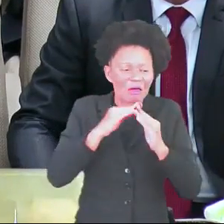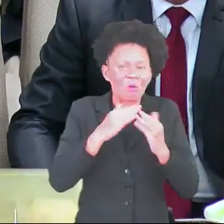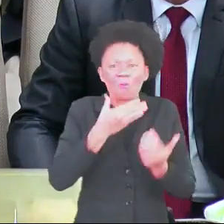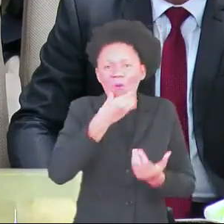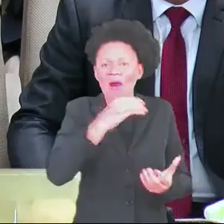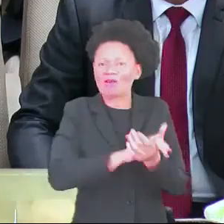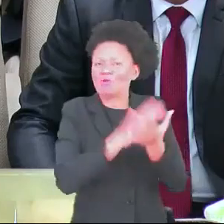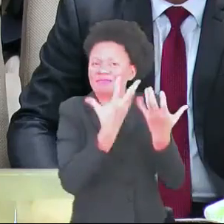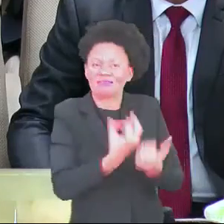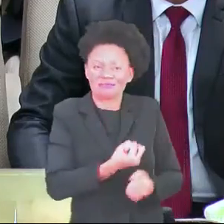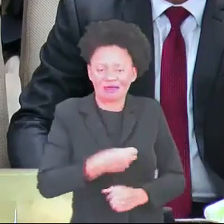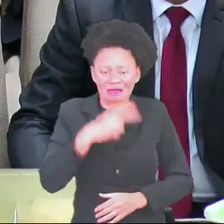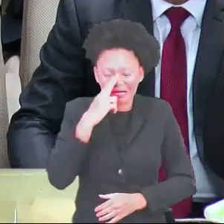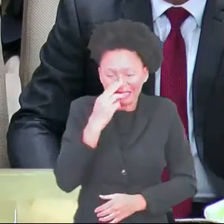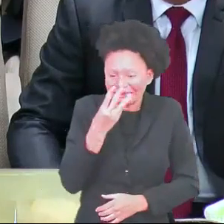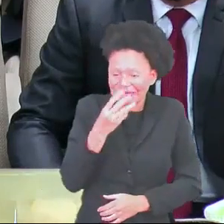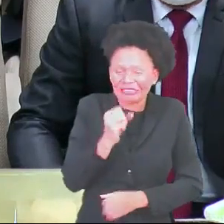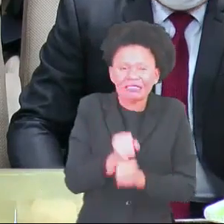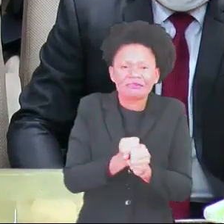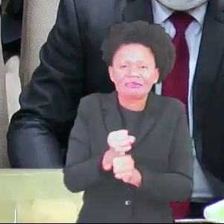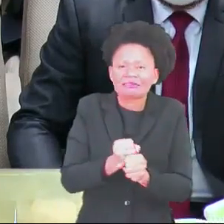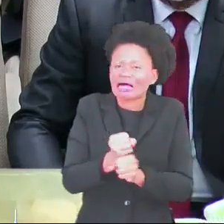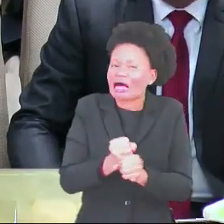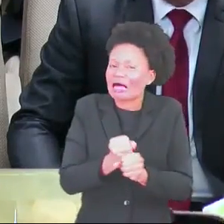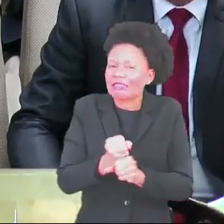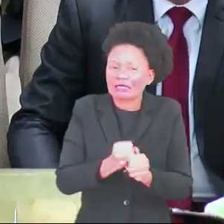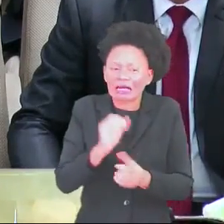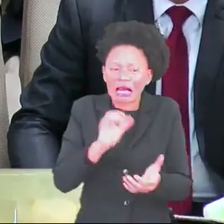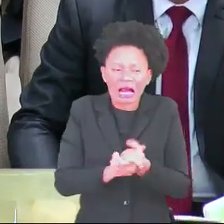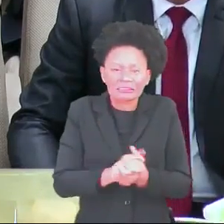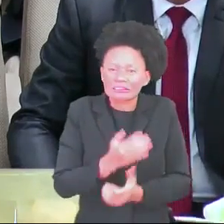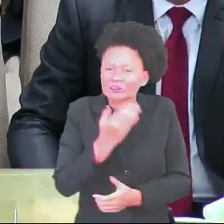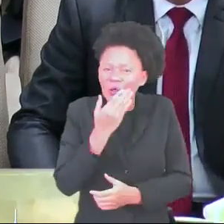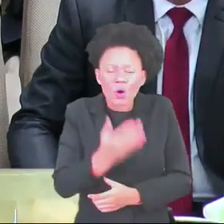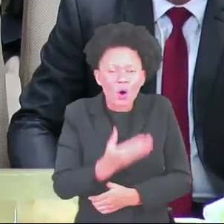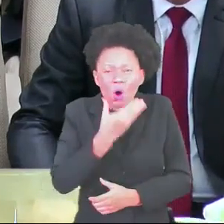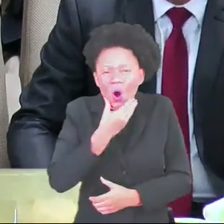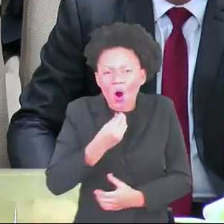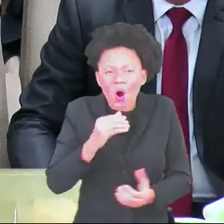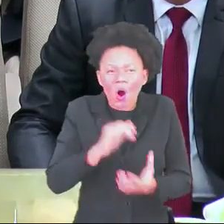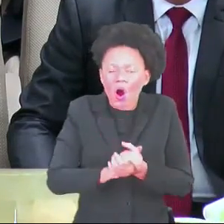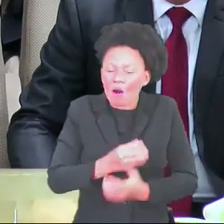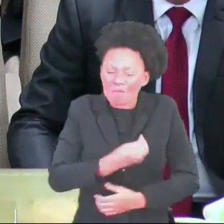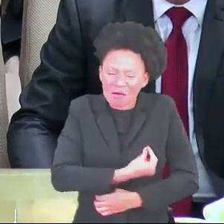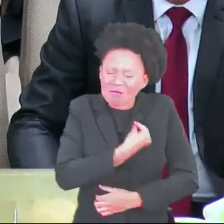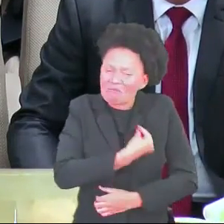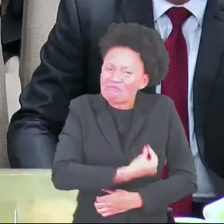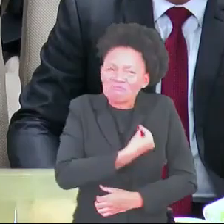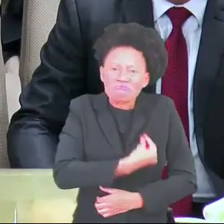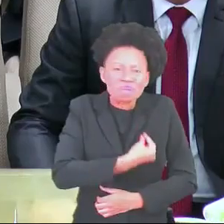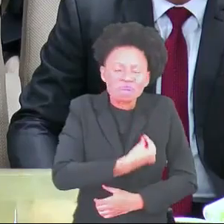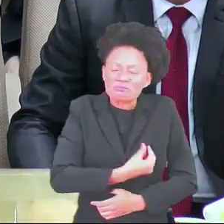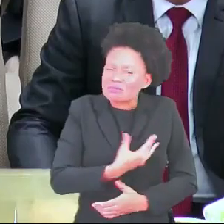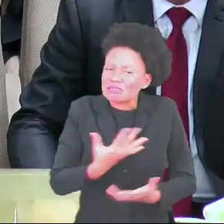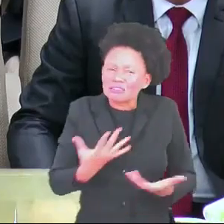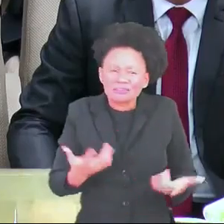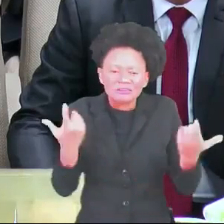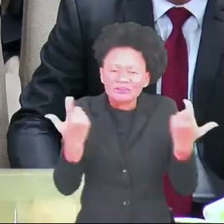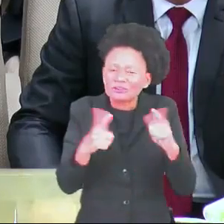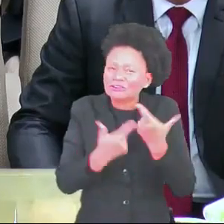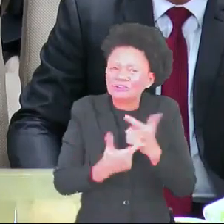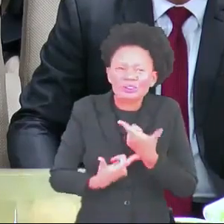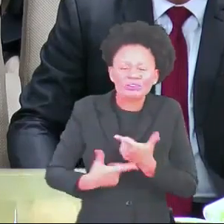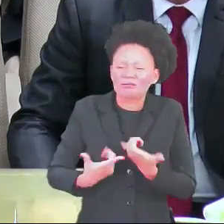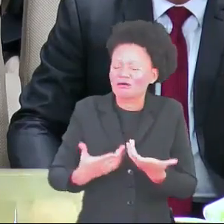vida toda, 30 anos da minha vida de casado com este homem. Eu vivi uma vida totalmente sem nenhum tipo